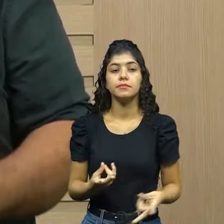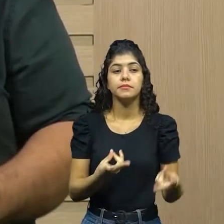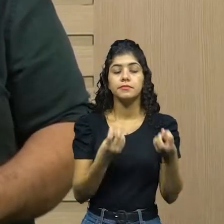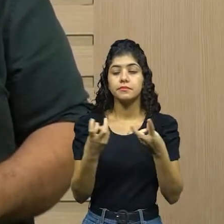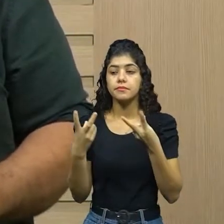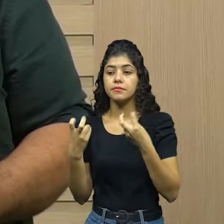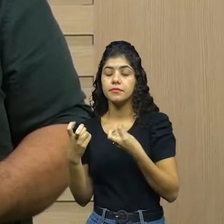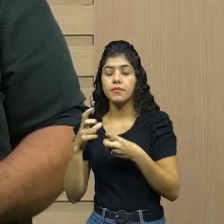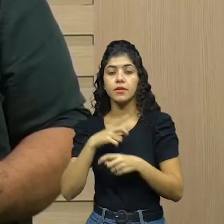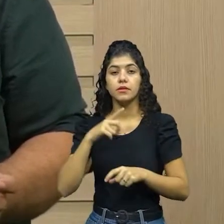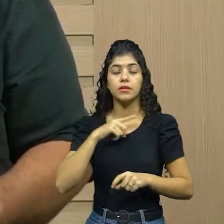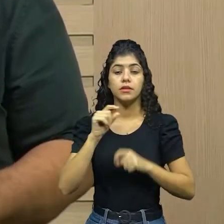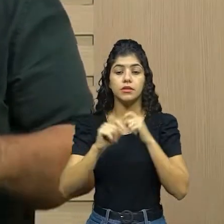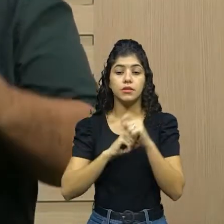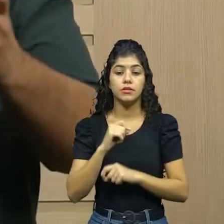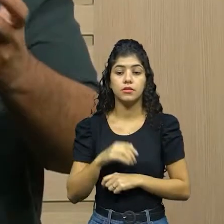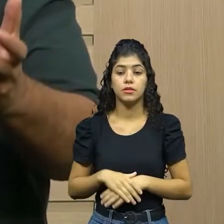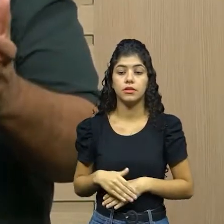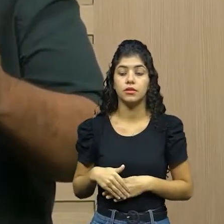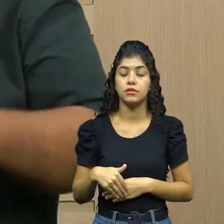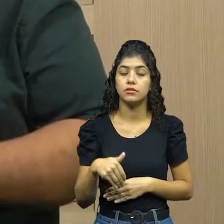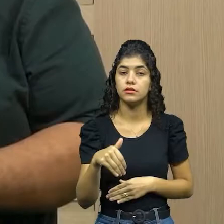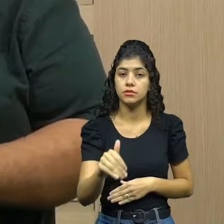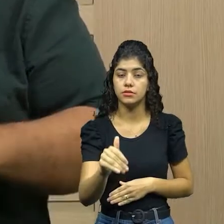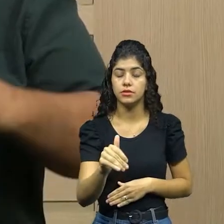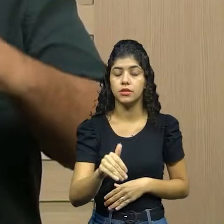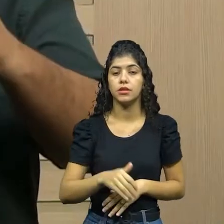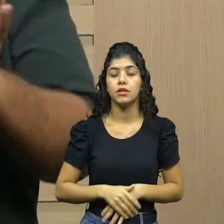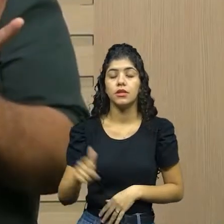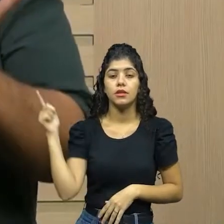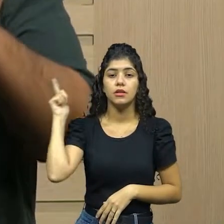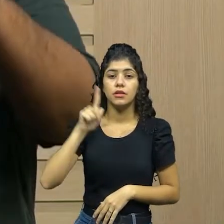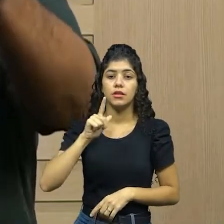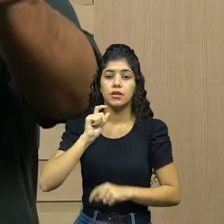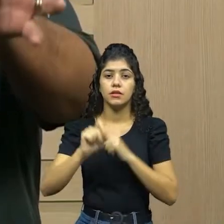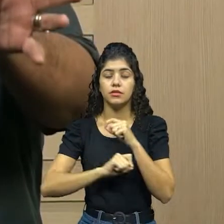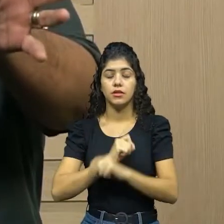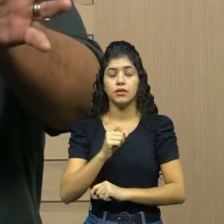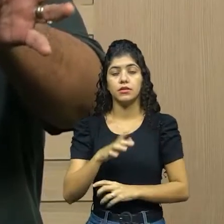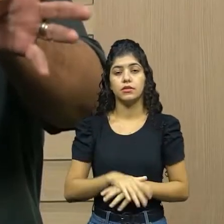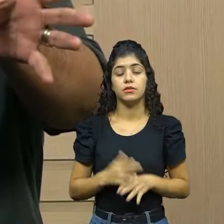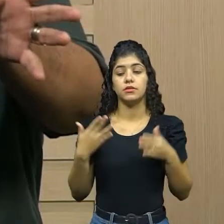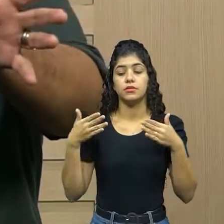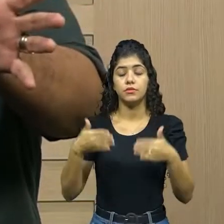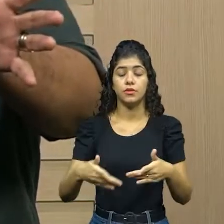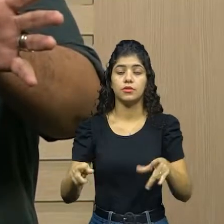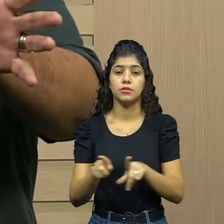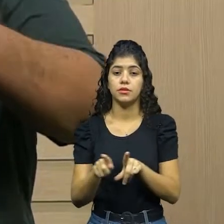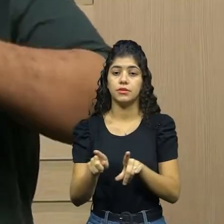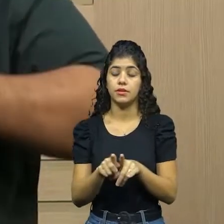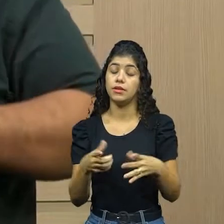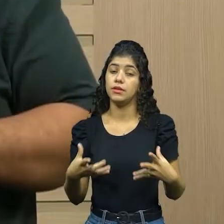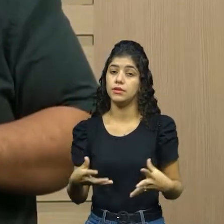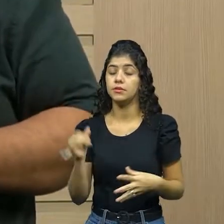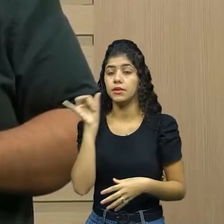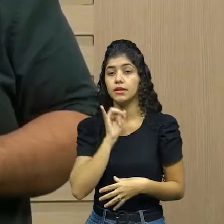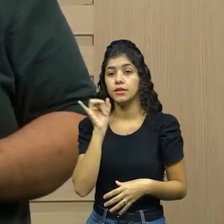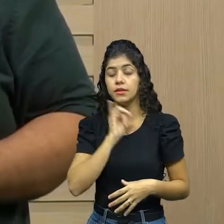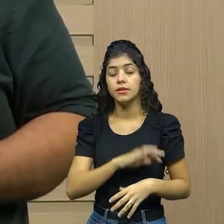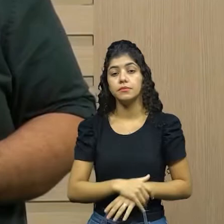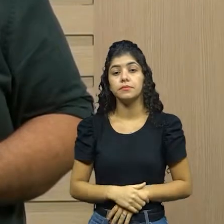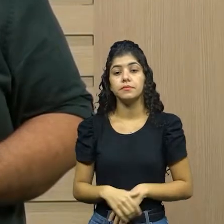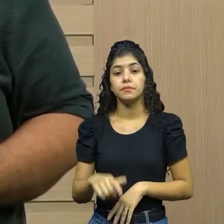mercado, eu consigo ter uma que nós chamamos de segmentação, ou conseguir estar voltado para um público. Por